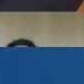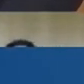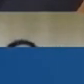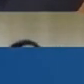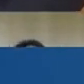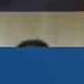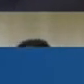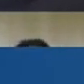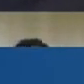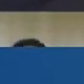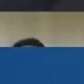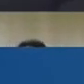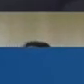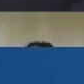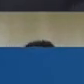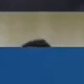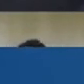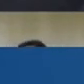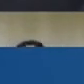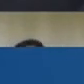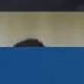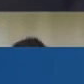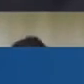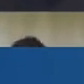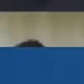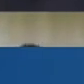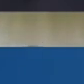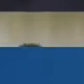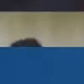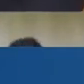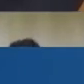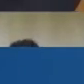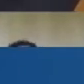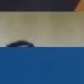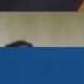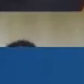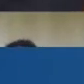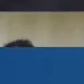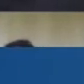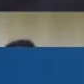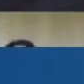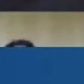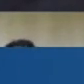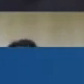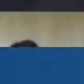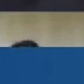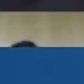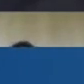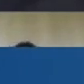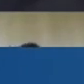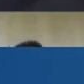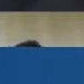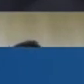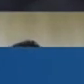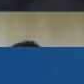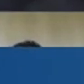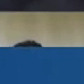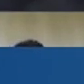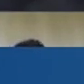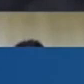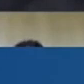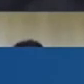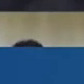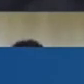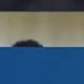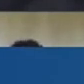outras pessoas, isso é indiscutível. Os fatos até agora revelados e as novas provas colhidas